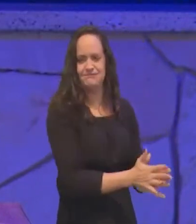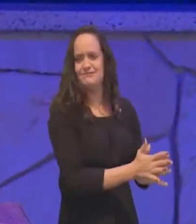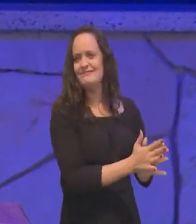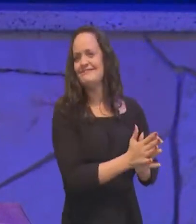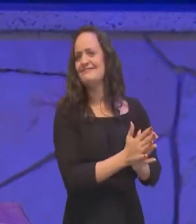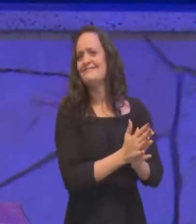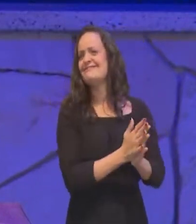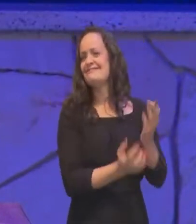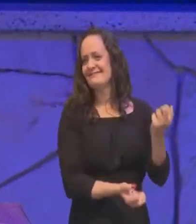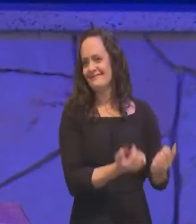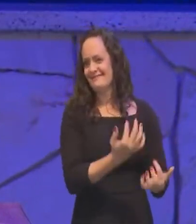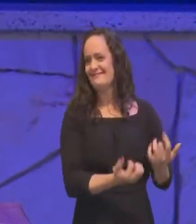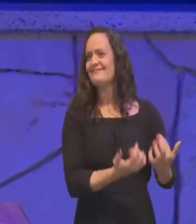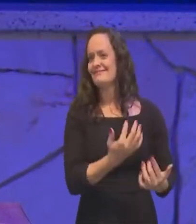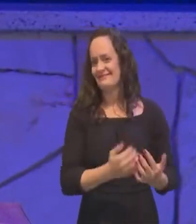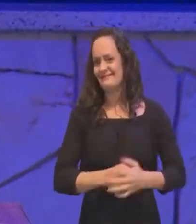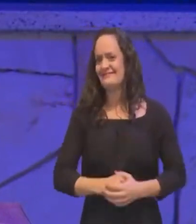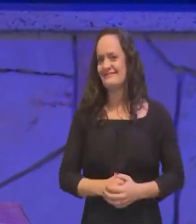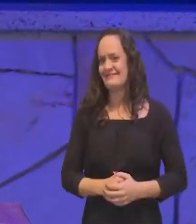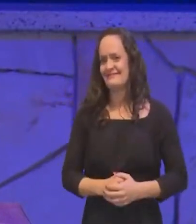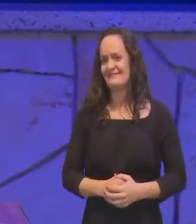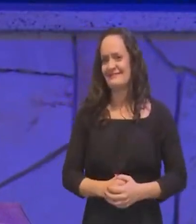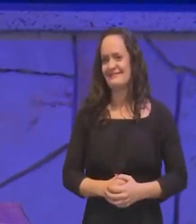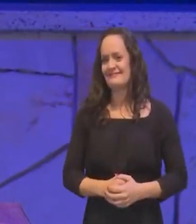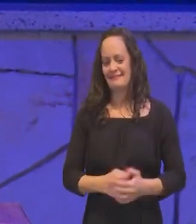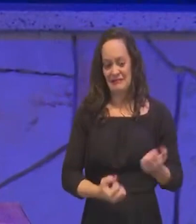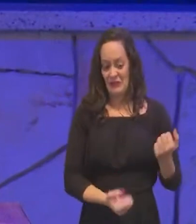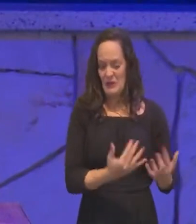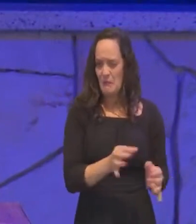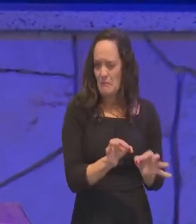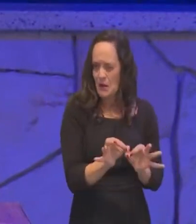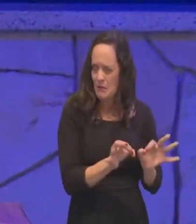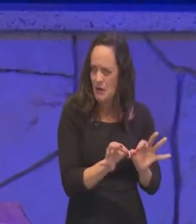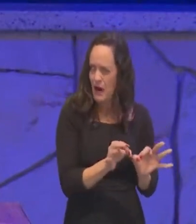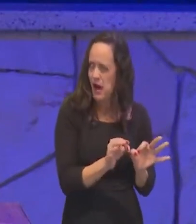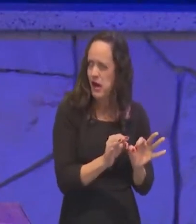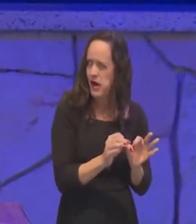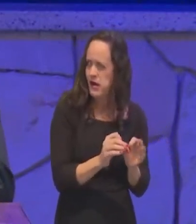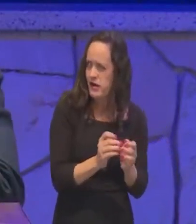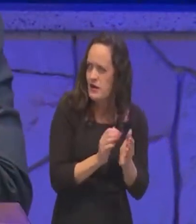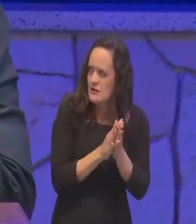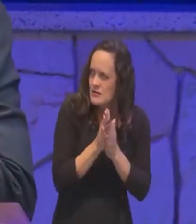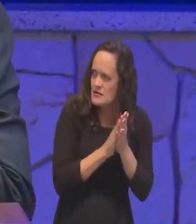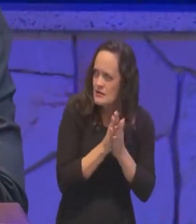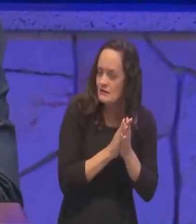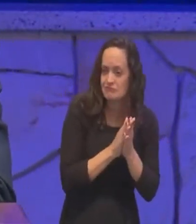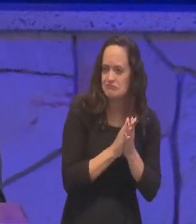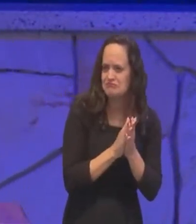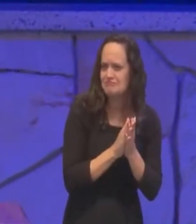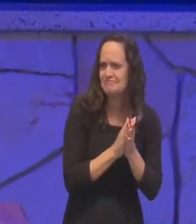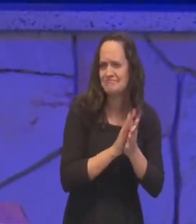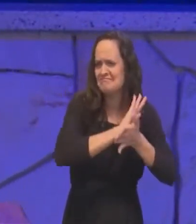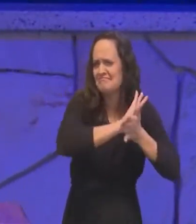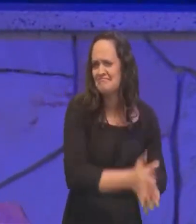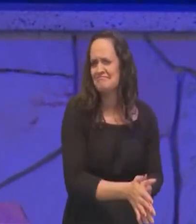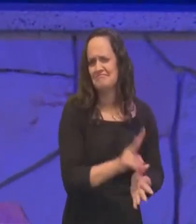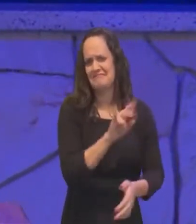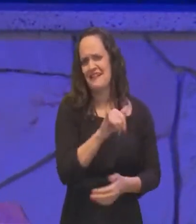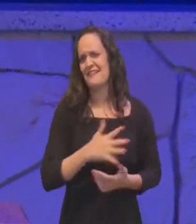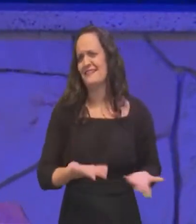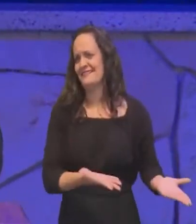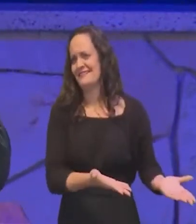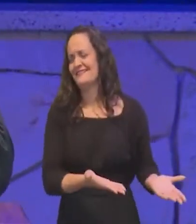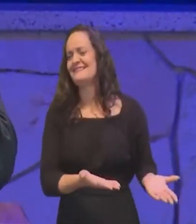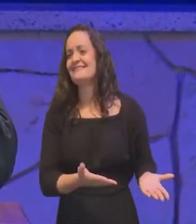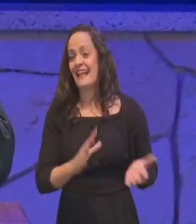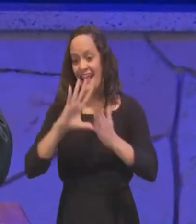suas fortificações, do inferno que se arma, que trama contra a igreja do Senhor, na tentativa de impedir o avanço e